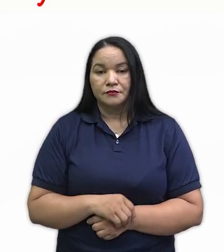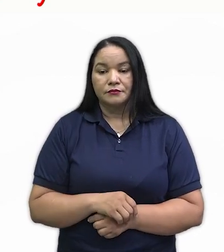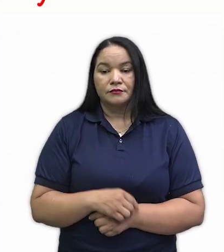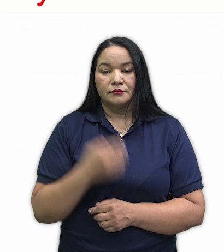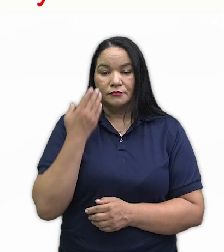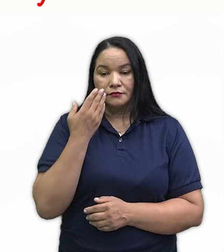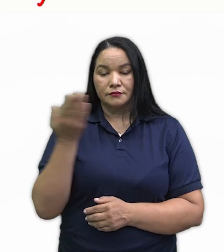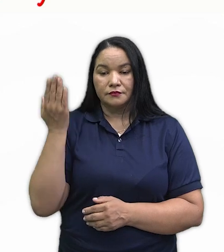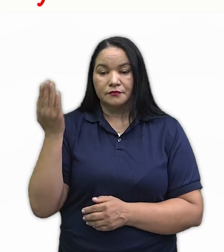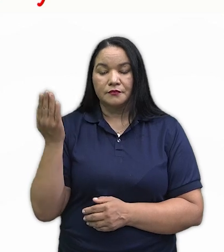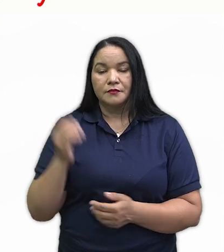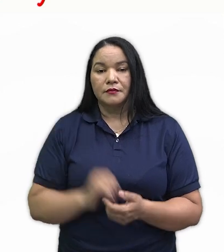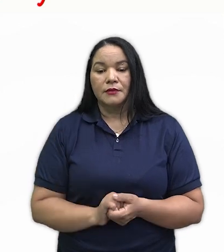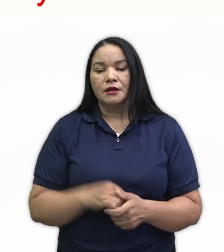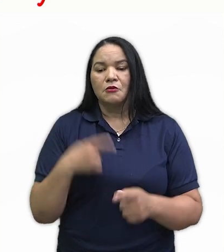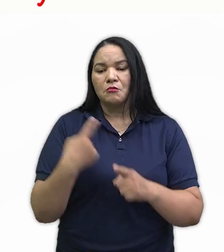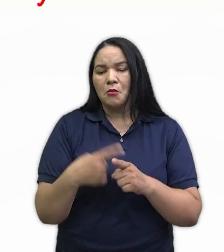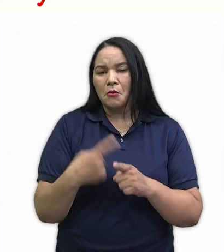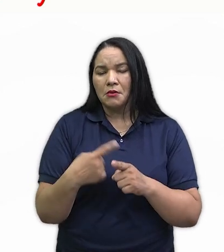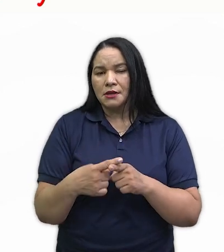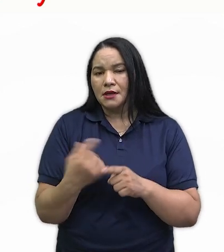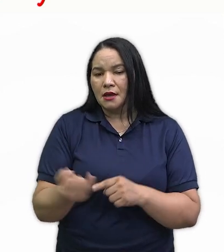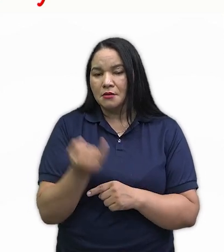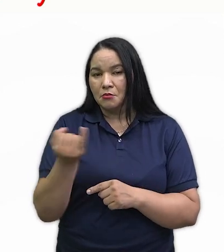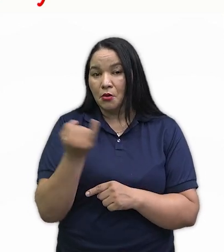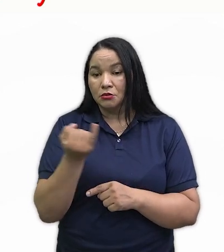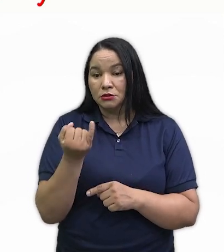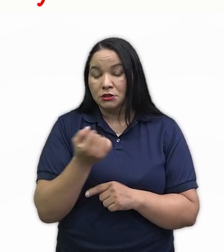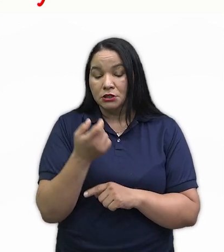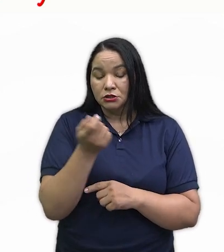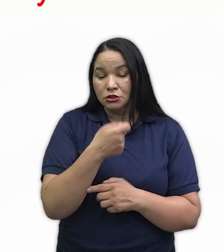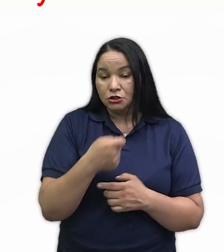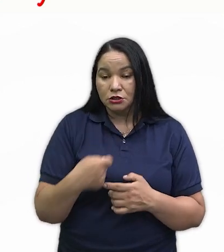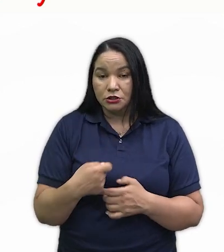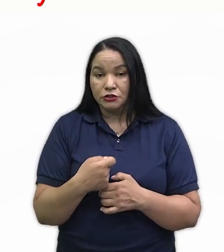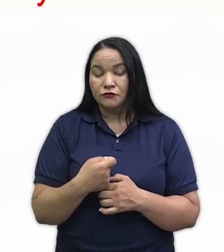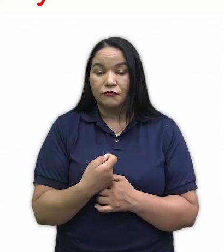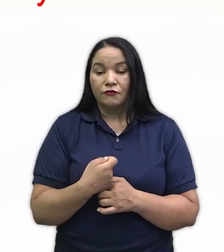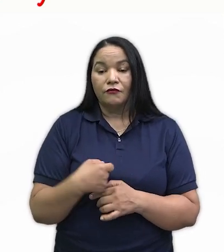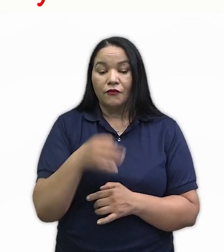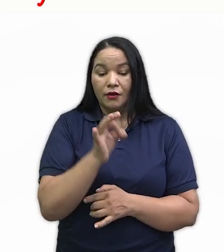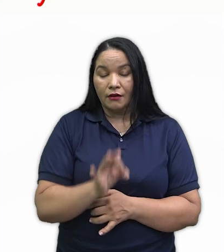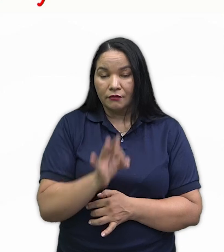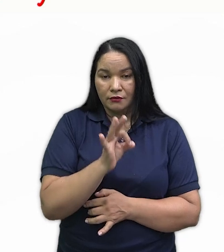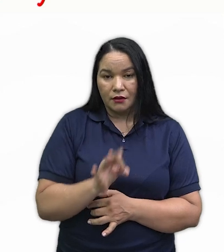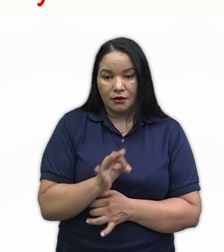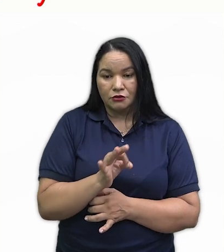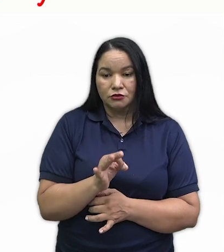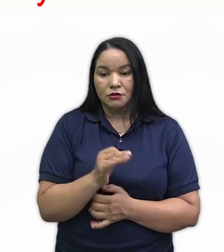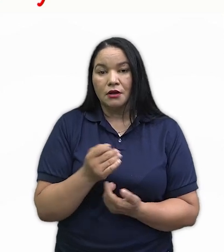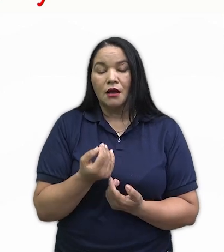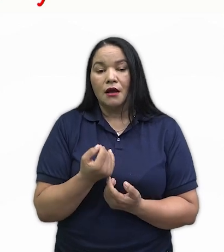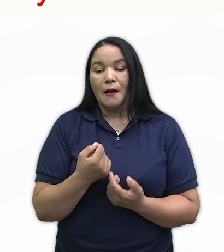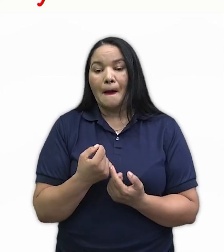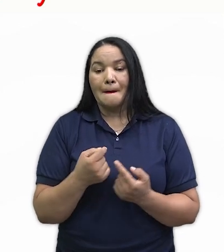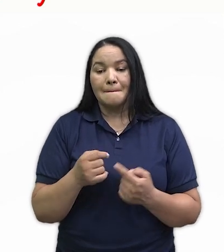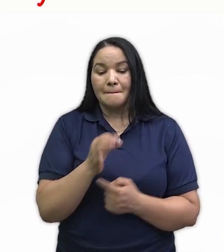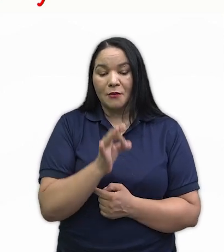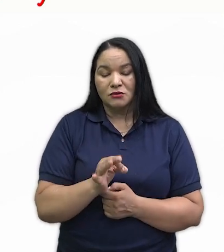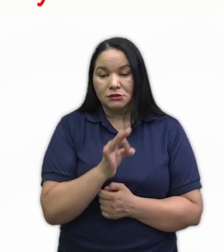0,015. Por que é importante nós transformarmos essa taxa, a qual está em